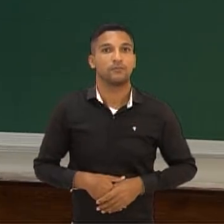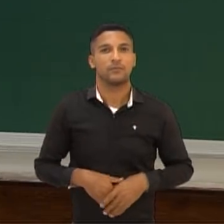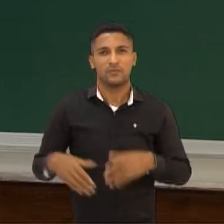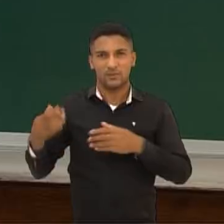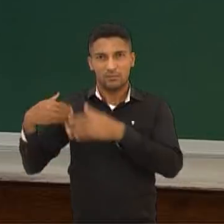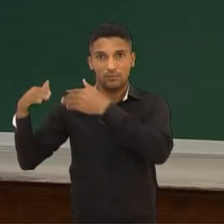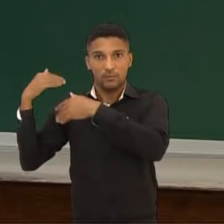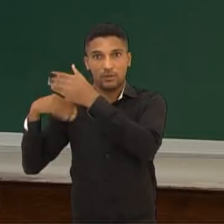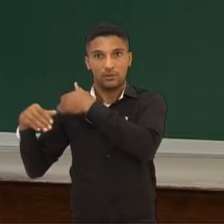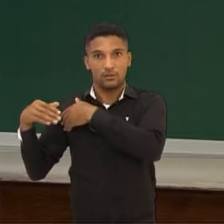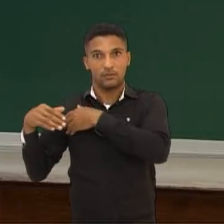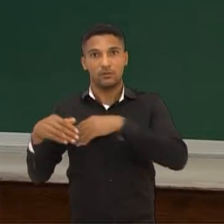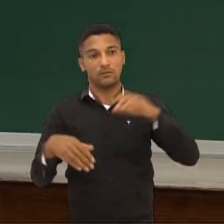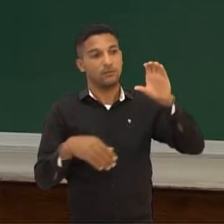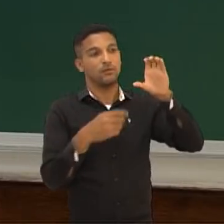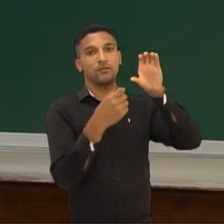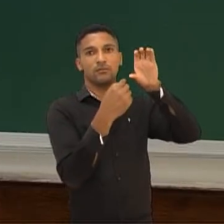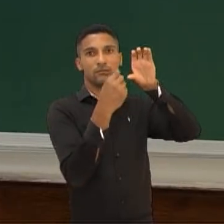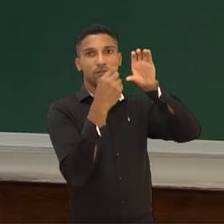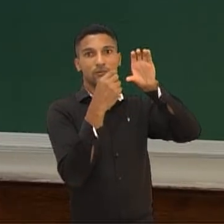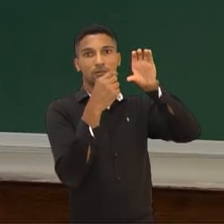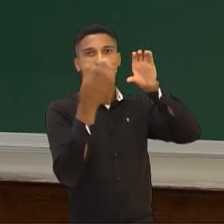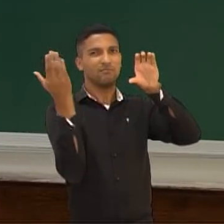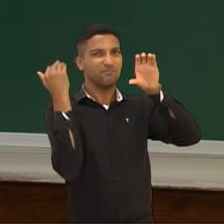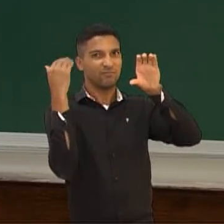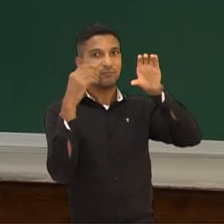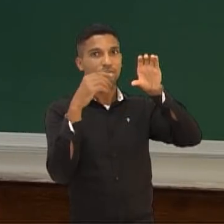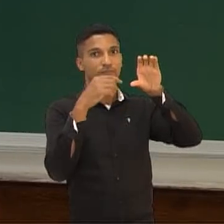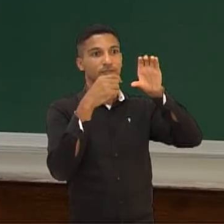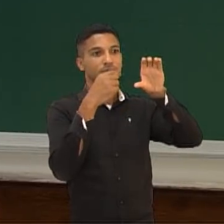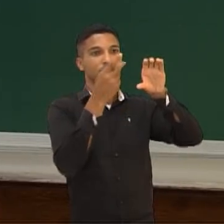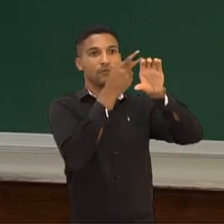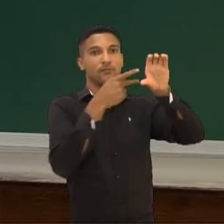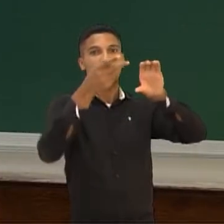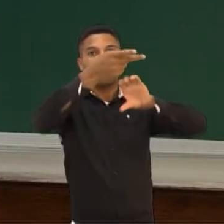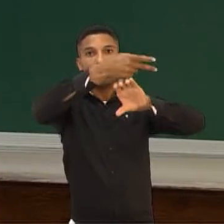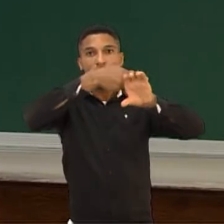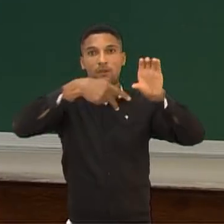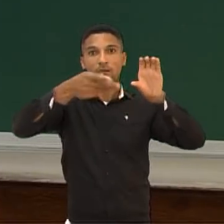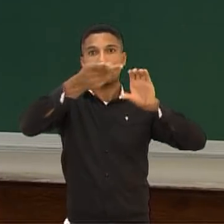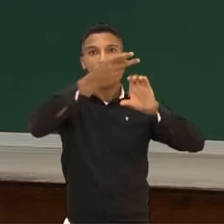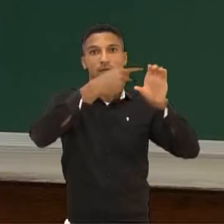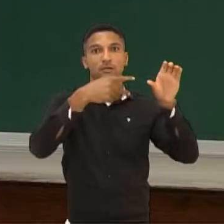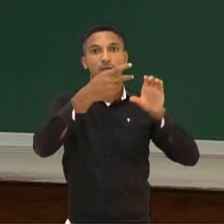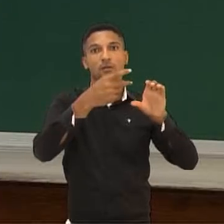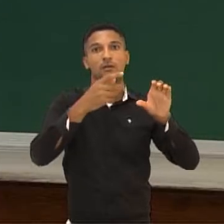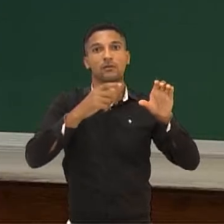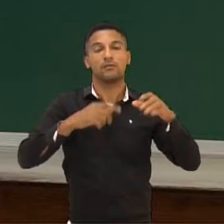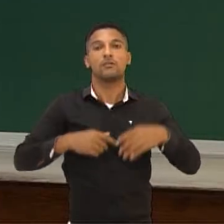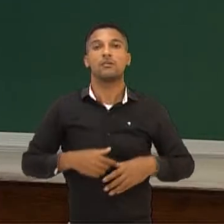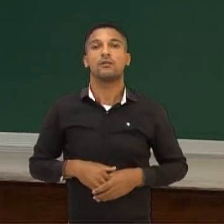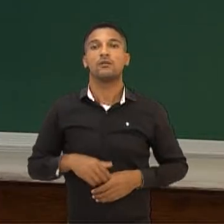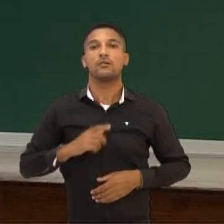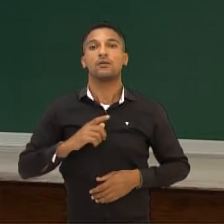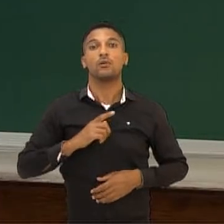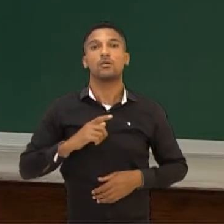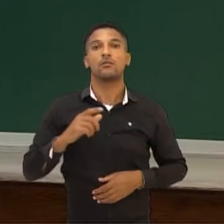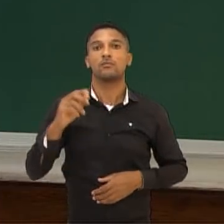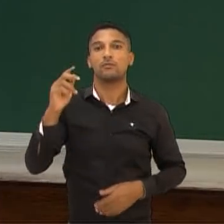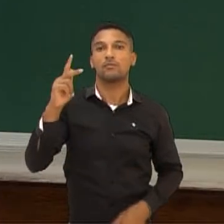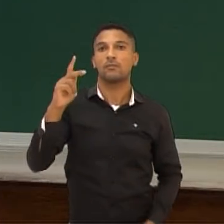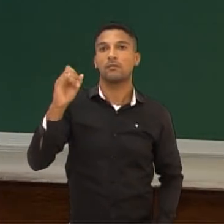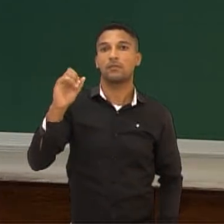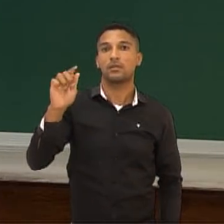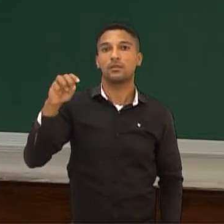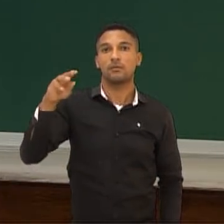cavernas, né, a gente já tem as tintas feitas de forma natural, né? E um dos elementos das tintas são os pigmentos,